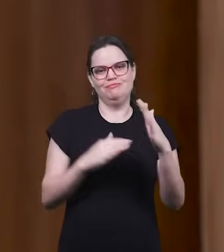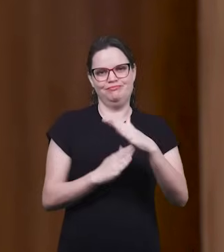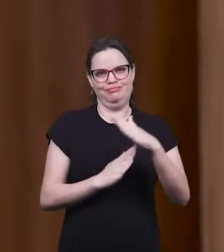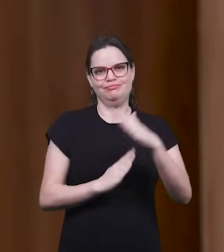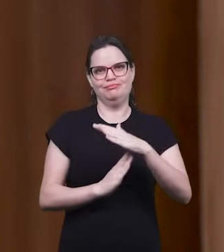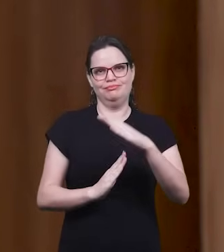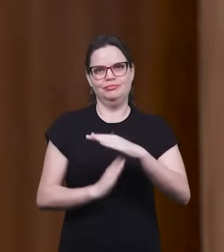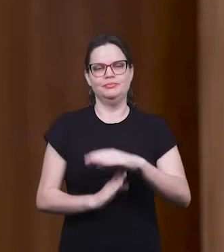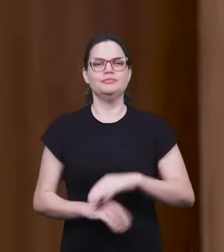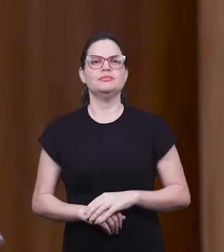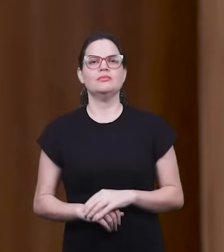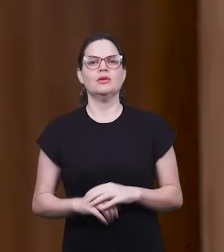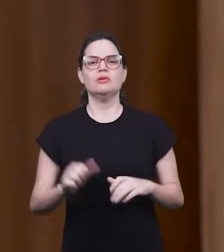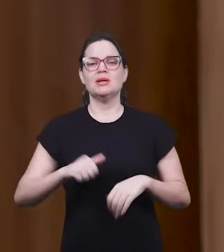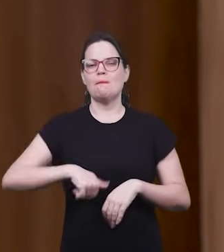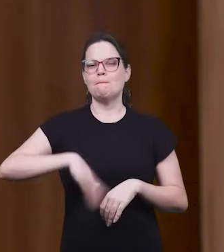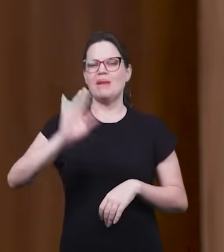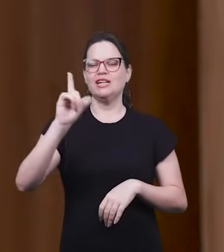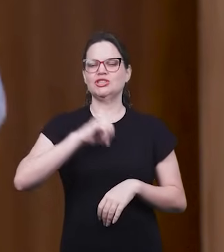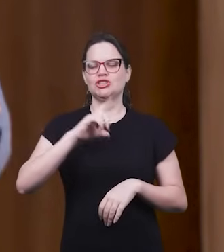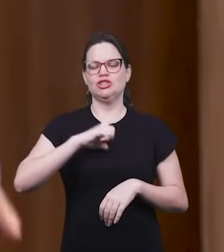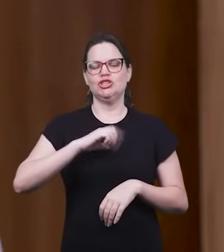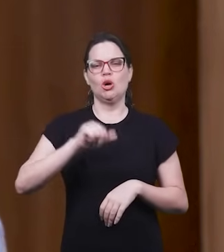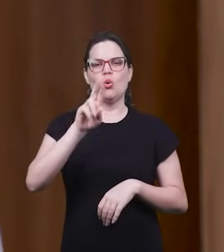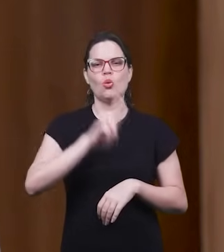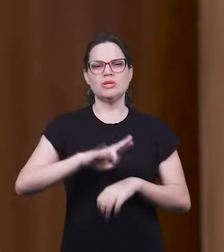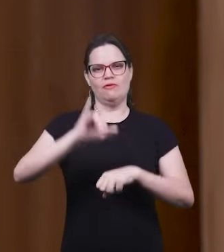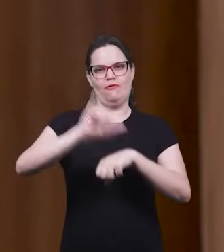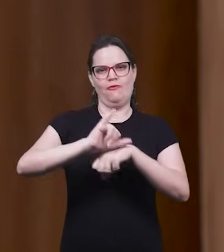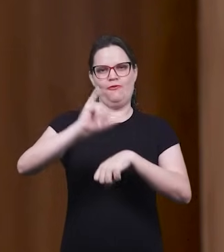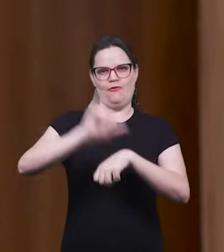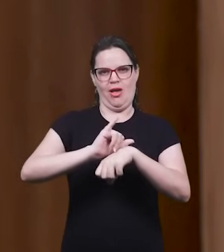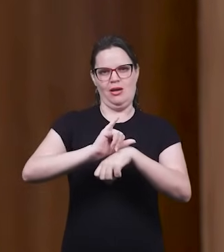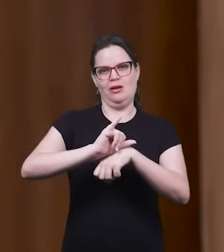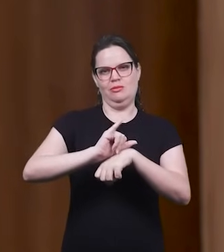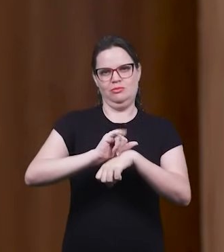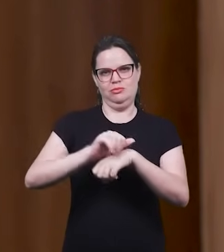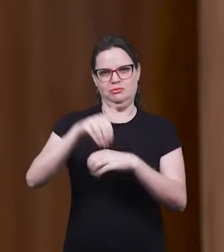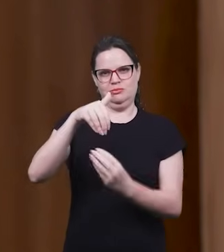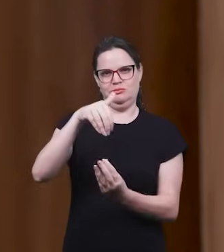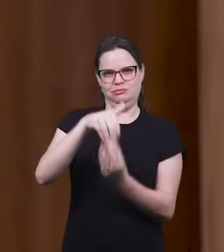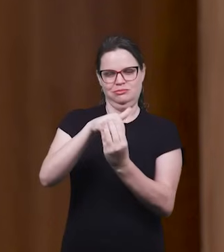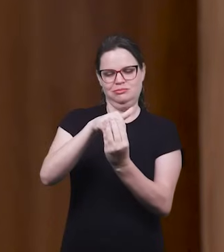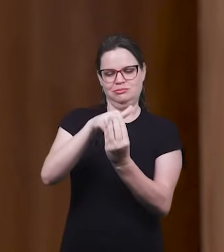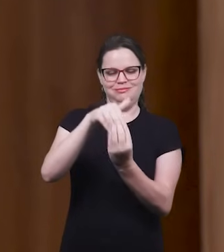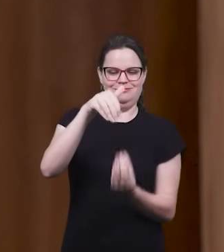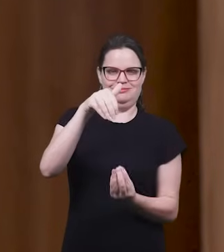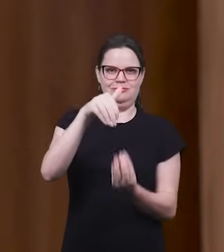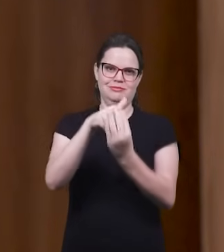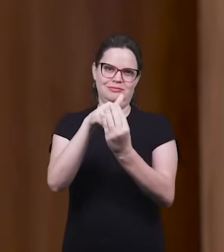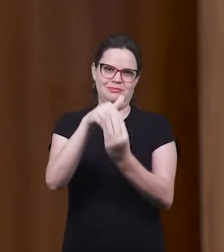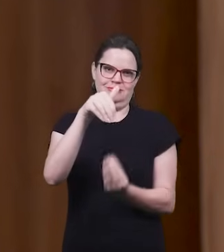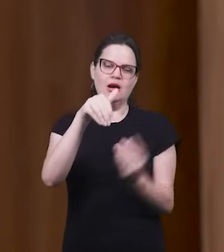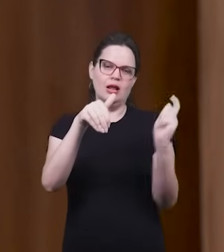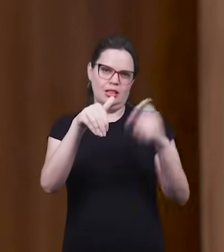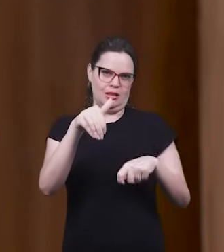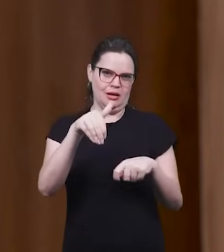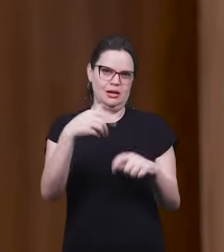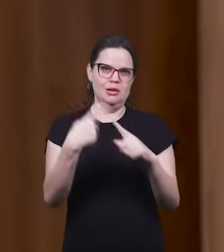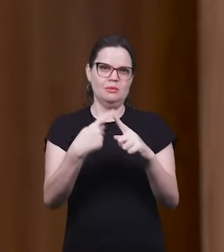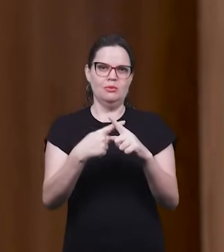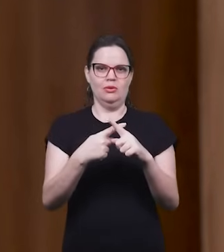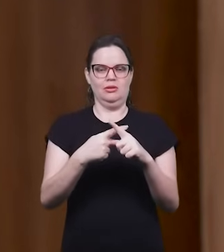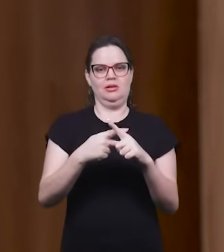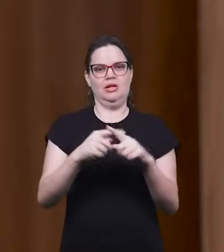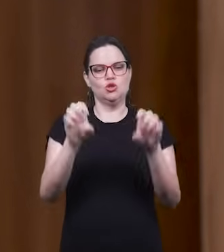prótese que estava em voga, que se usava, eram chamadas próteses removíveis. Então elas eram